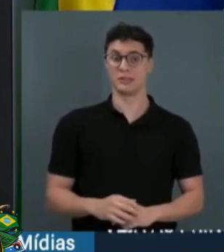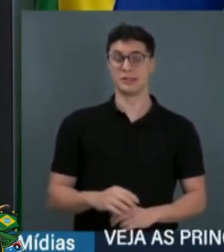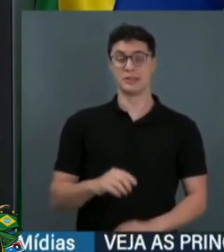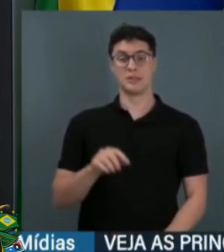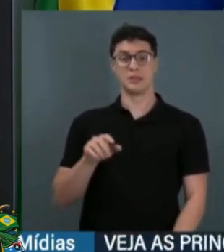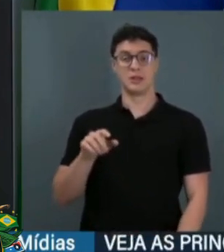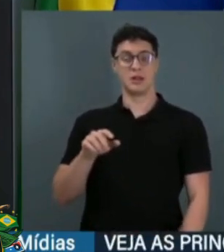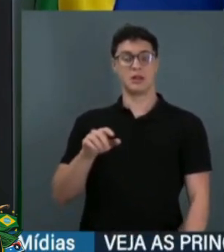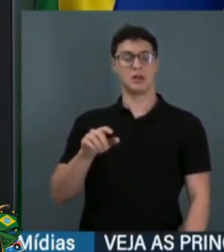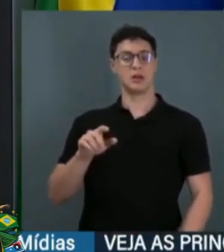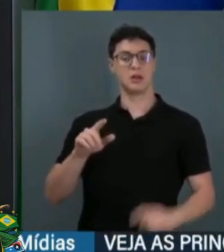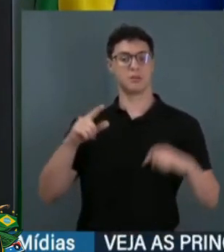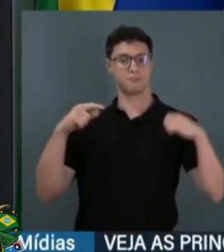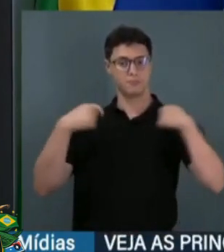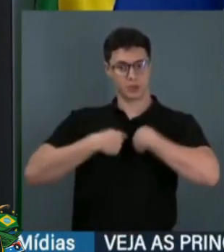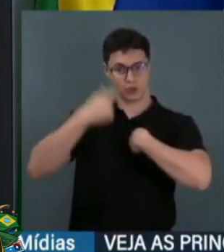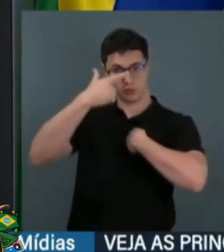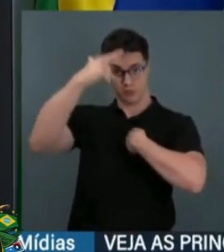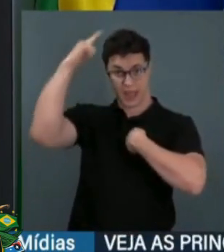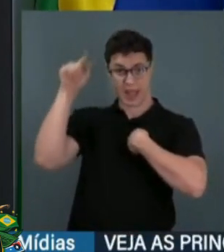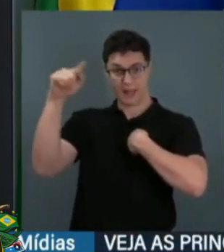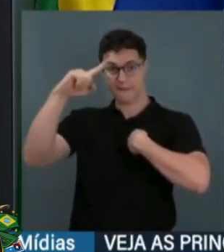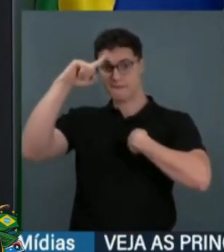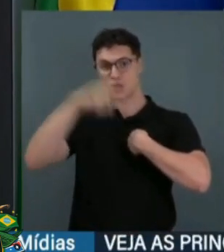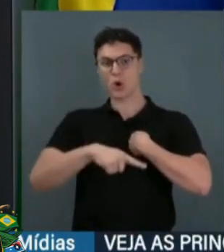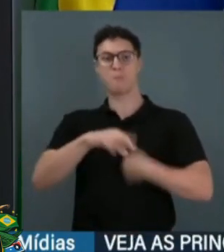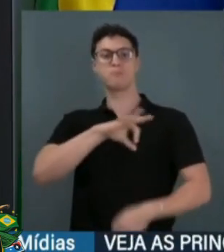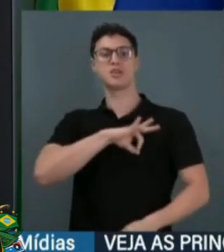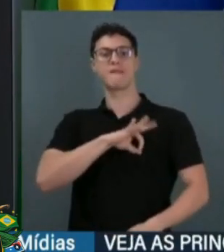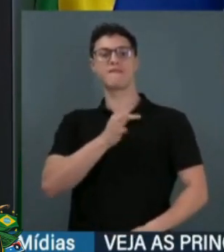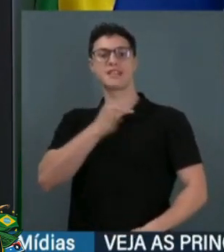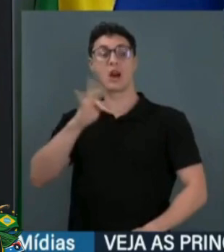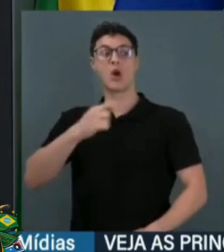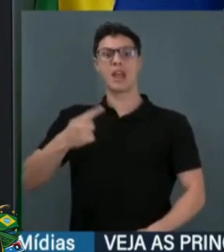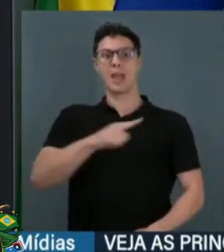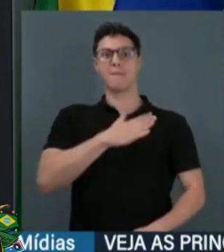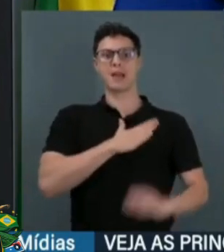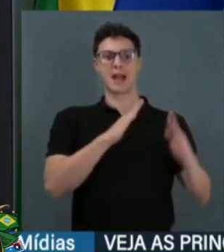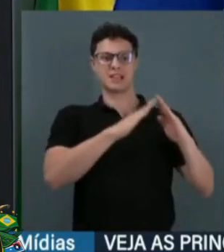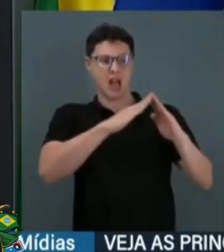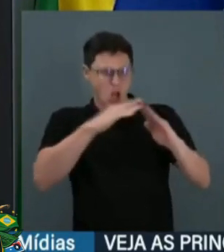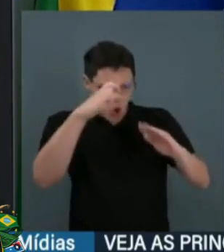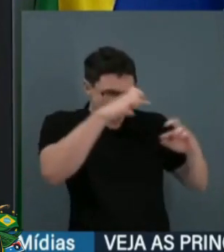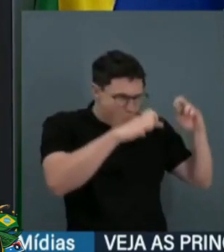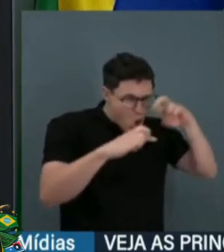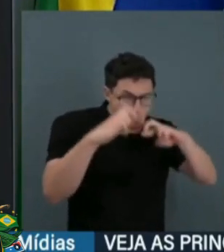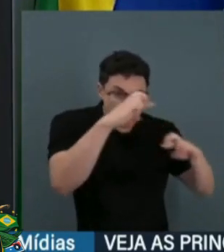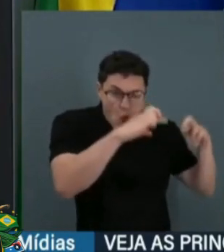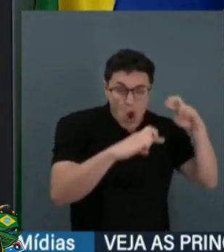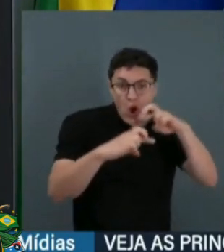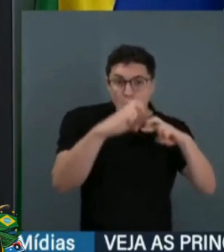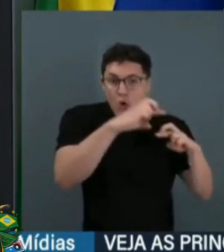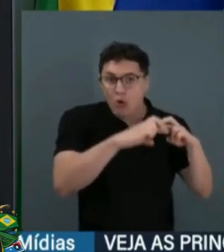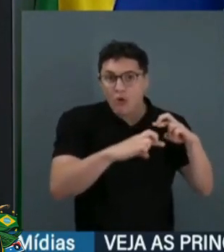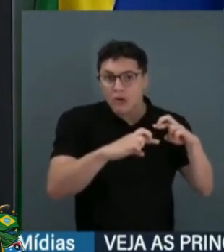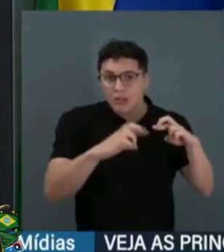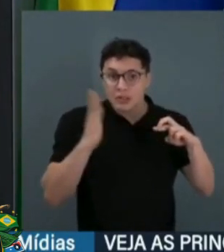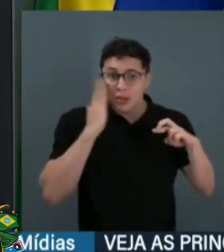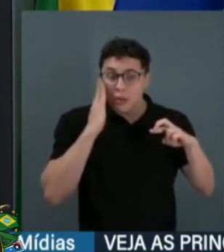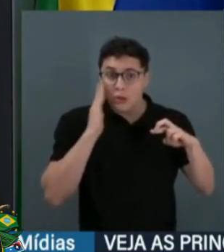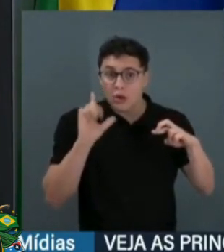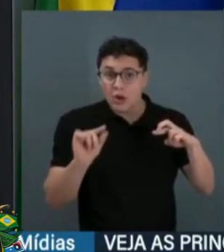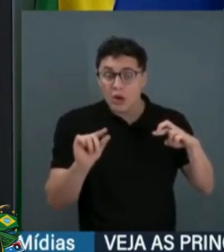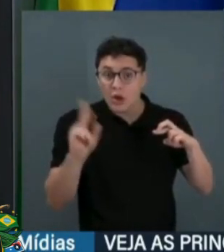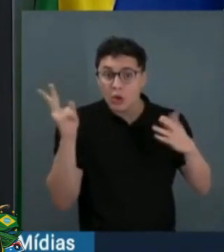Federal ir lá na minha residência pela 2ª vez. E pergunto, durante esse período todo,